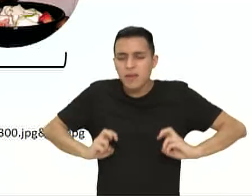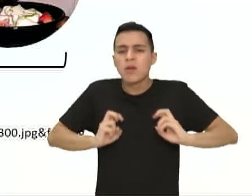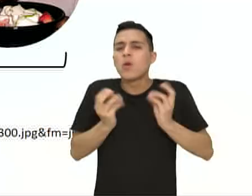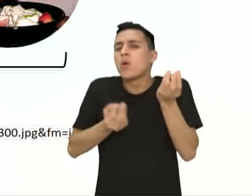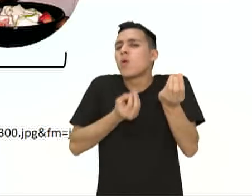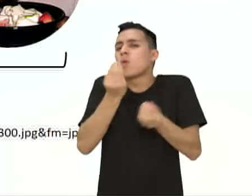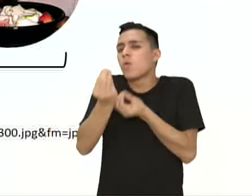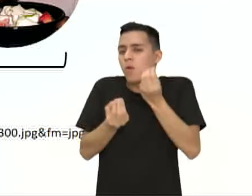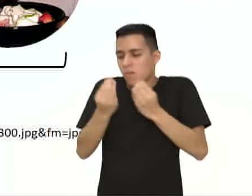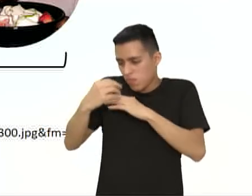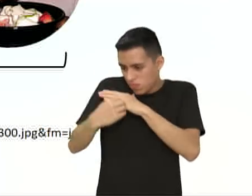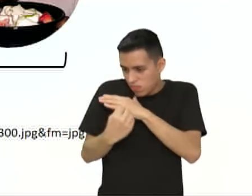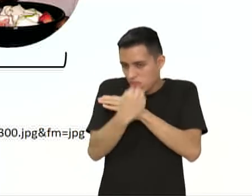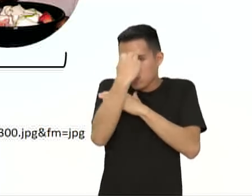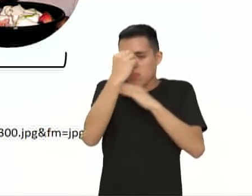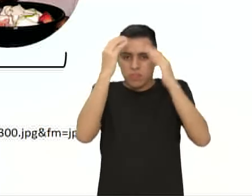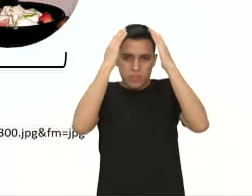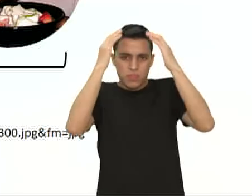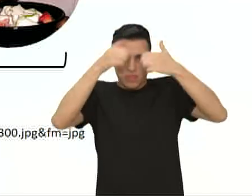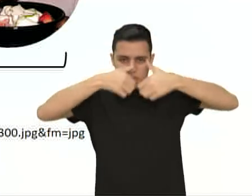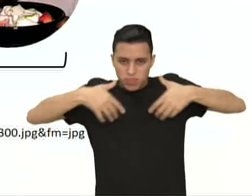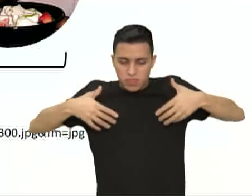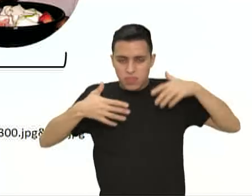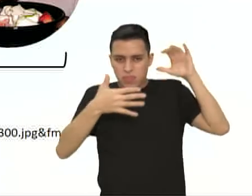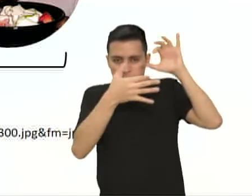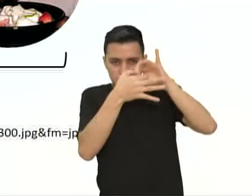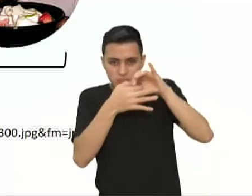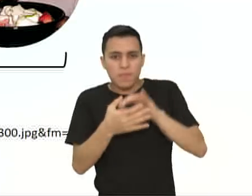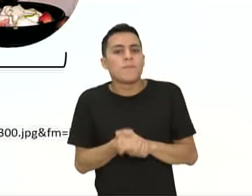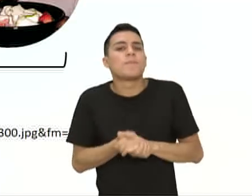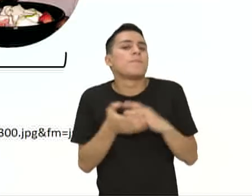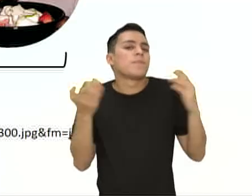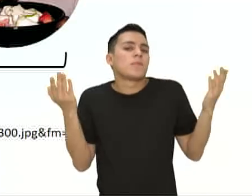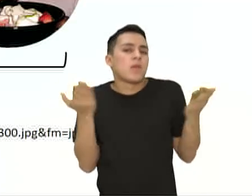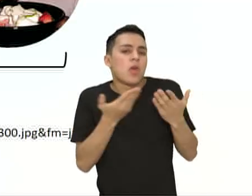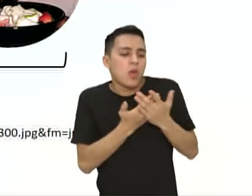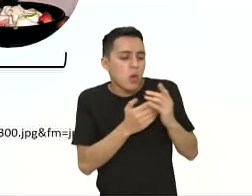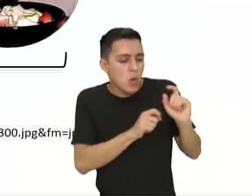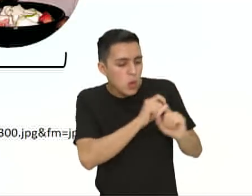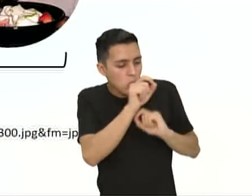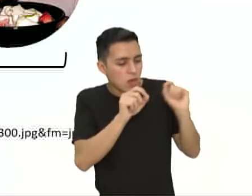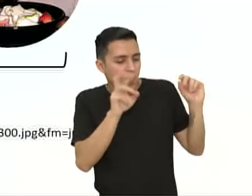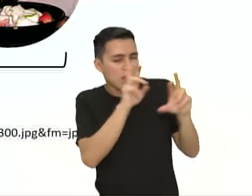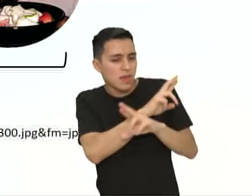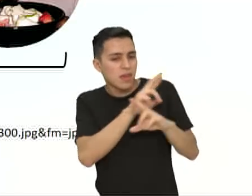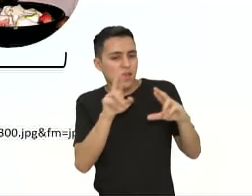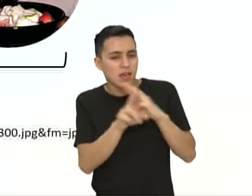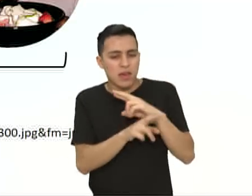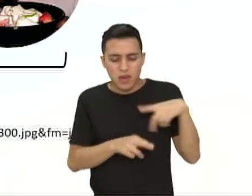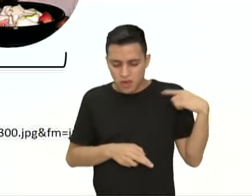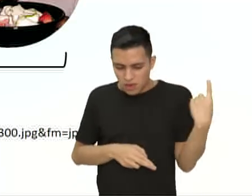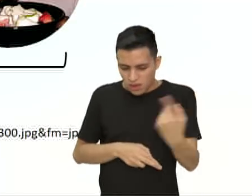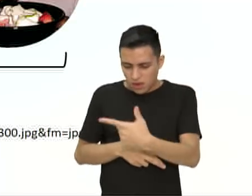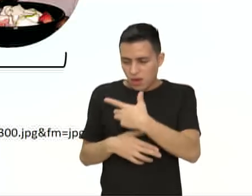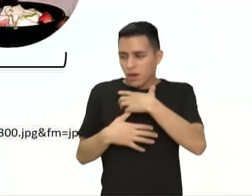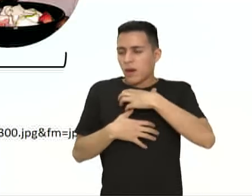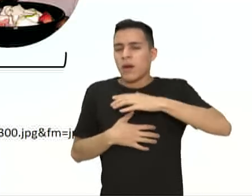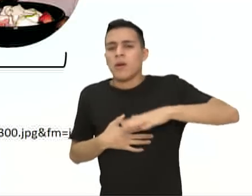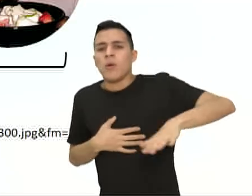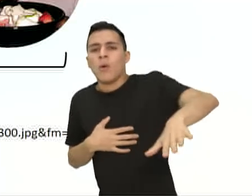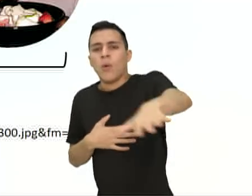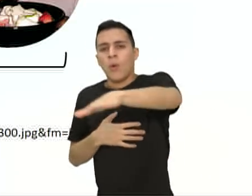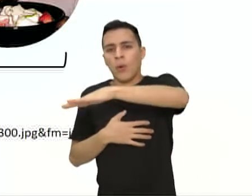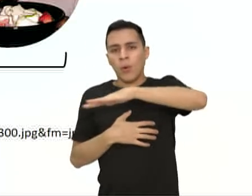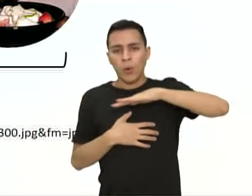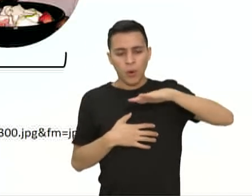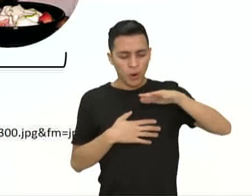transmitidos aos centros nervosos. Então, nossa aula de hoje está relacionada ao que nós sentimos do ambiente ou